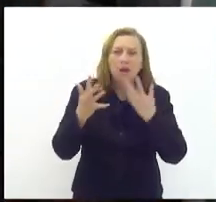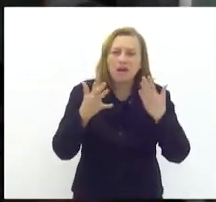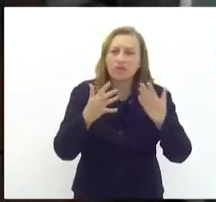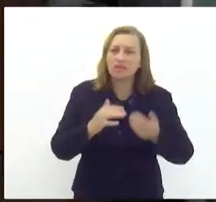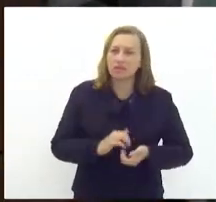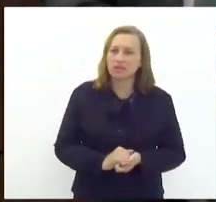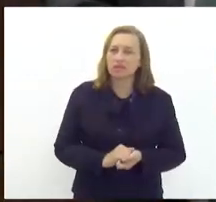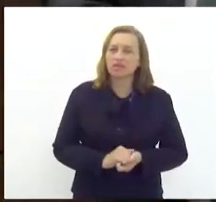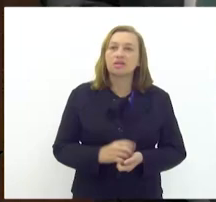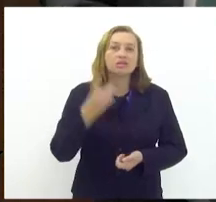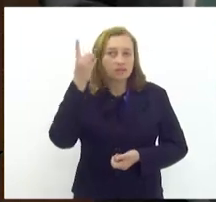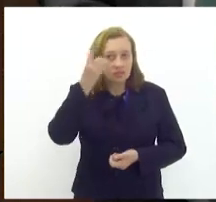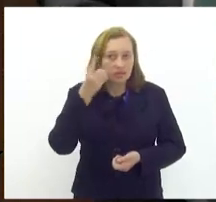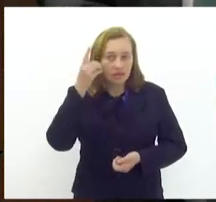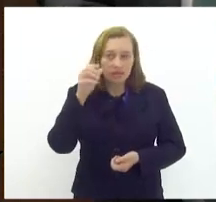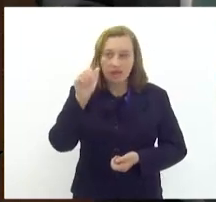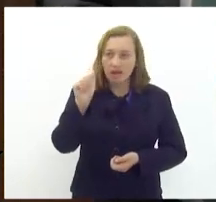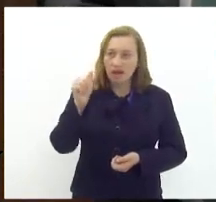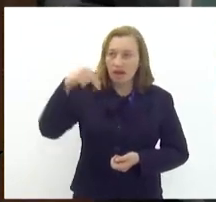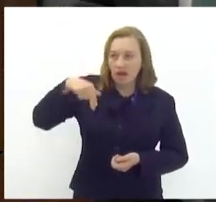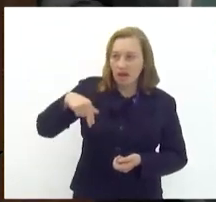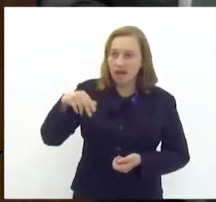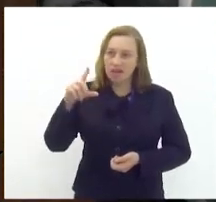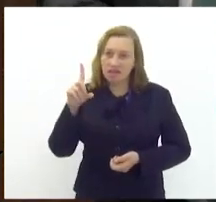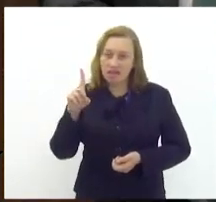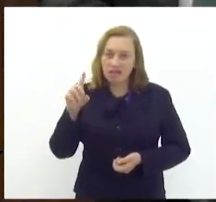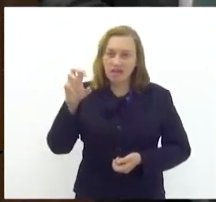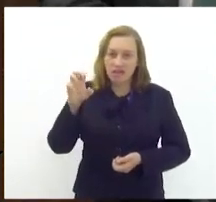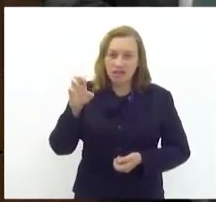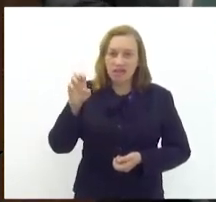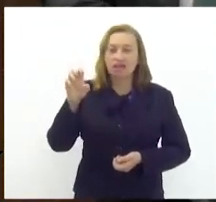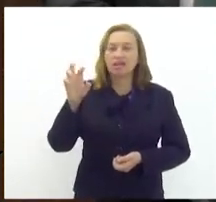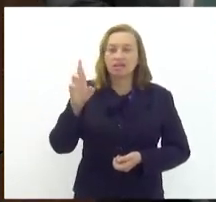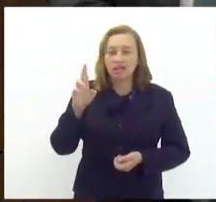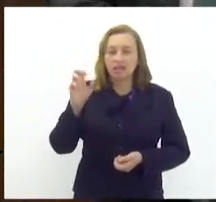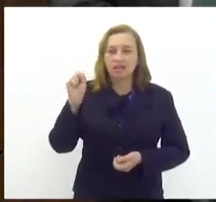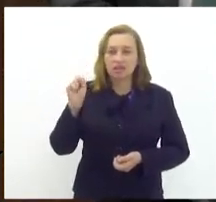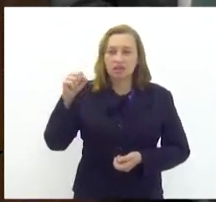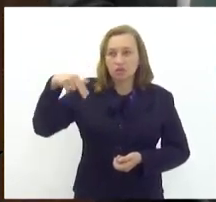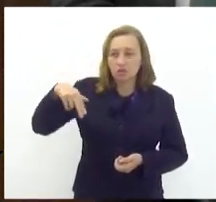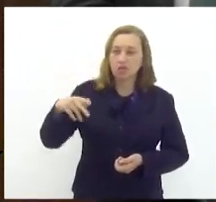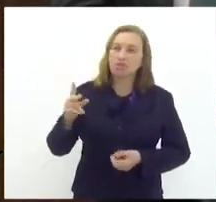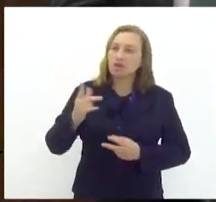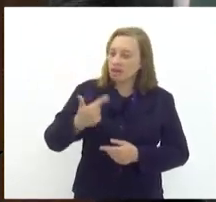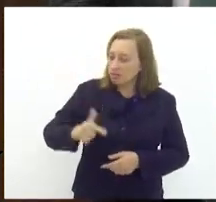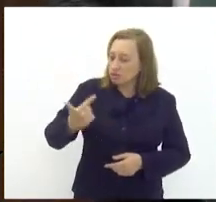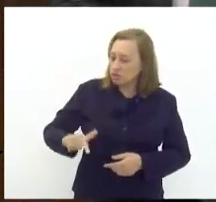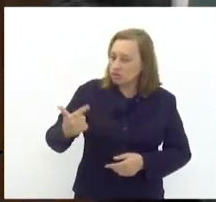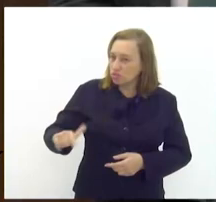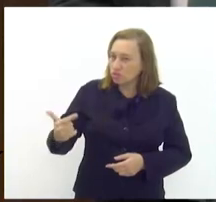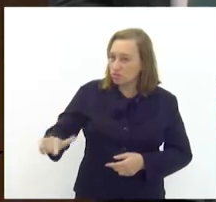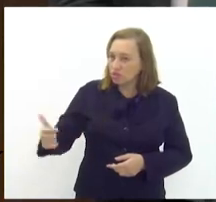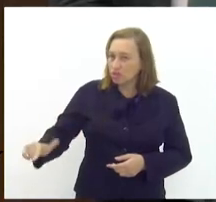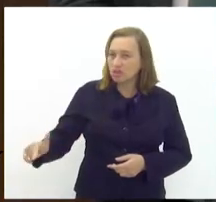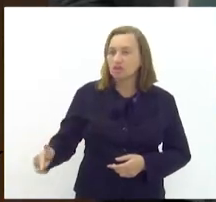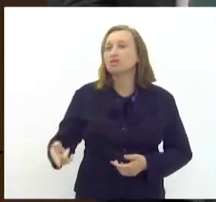o deputado Anderson que vem repetidamente trazendo